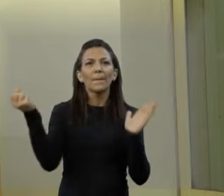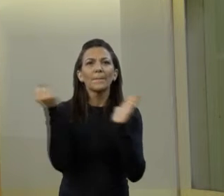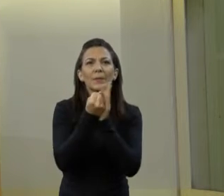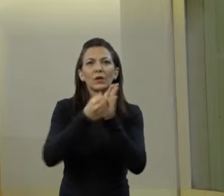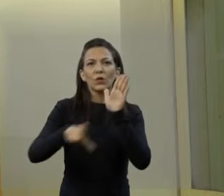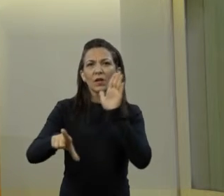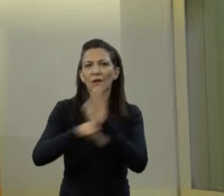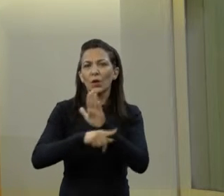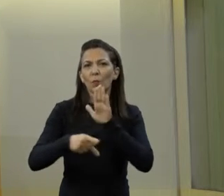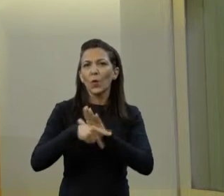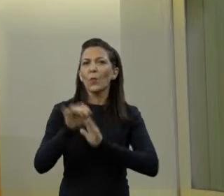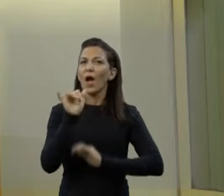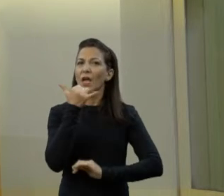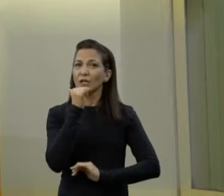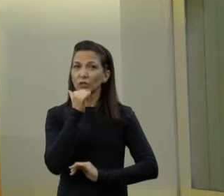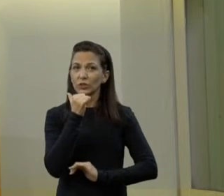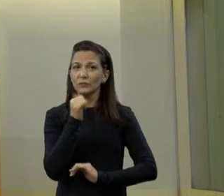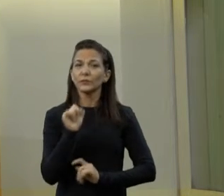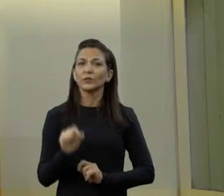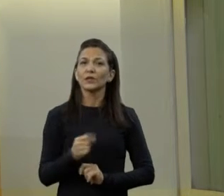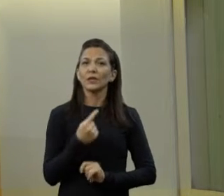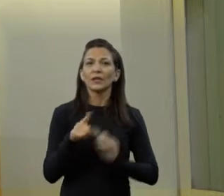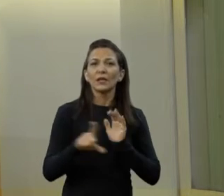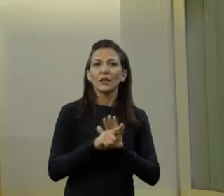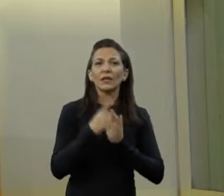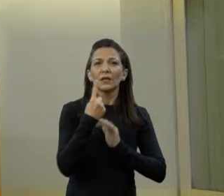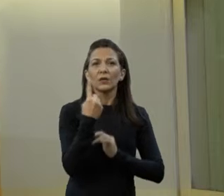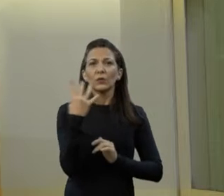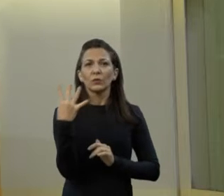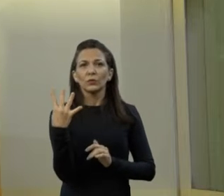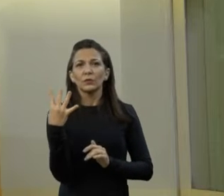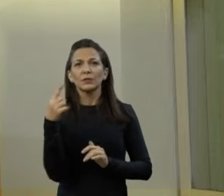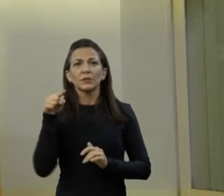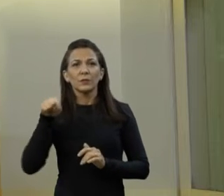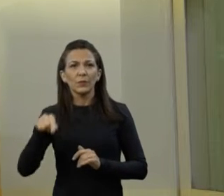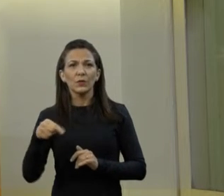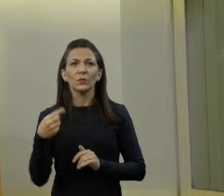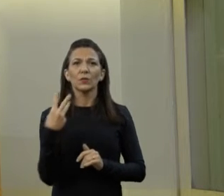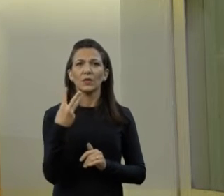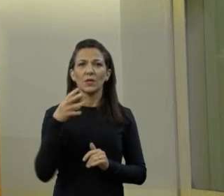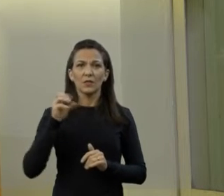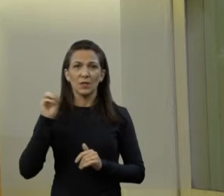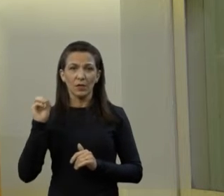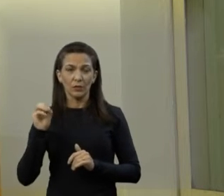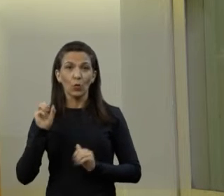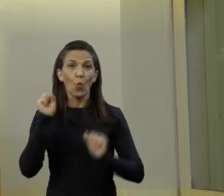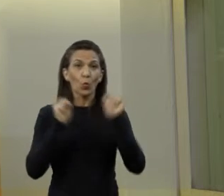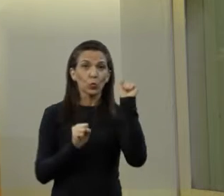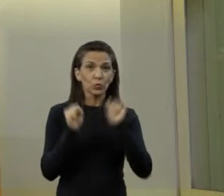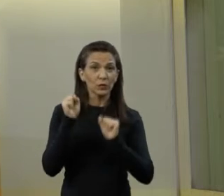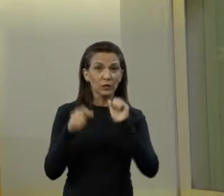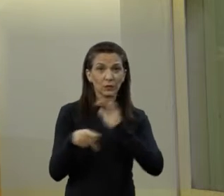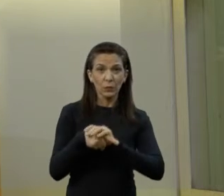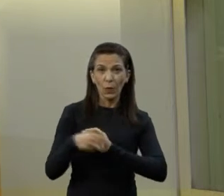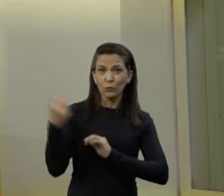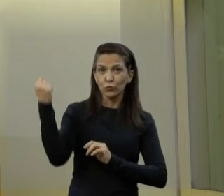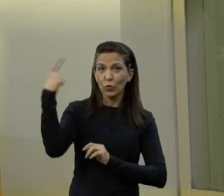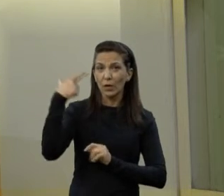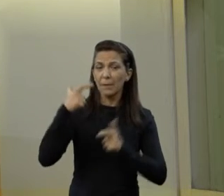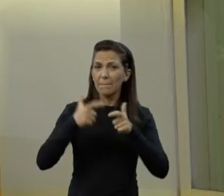da geração própria de energia a lei 14.300 e que as usinas solares de